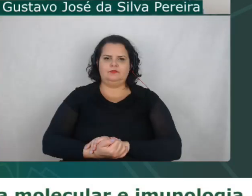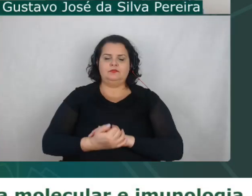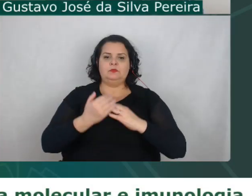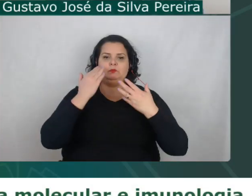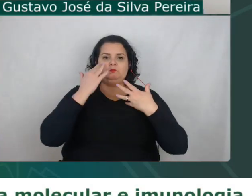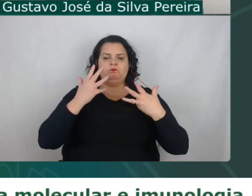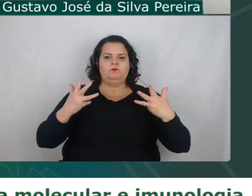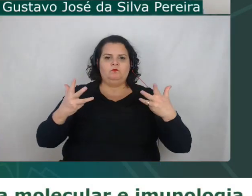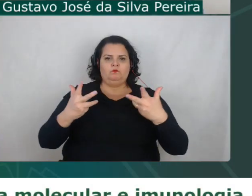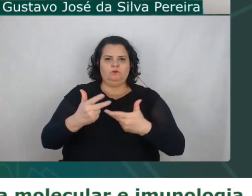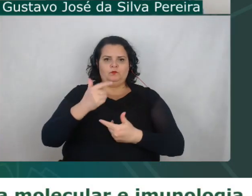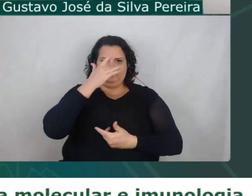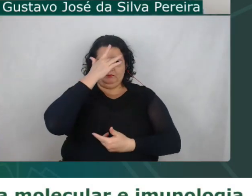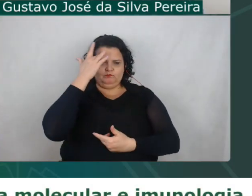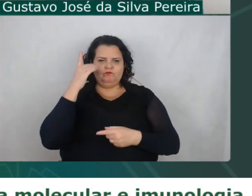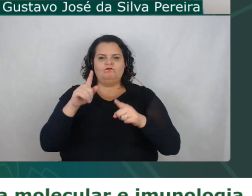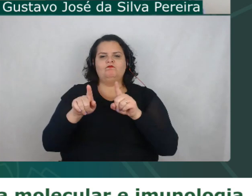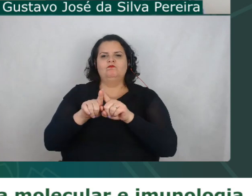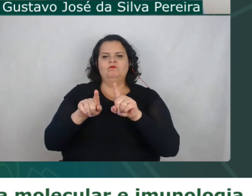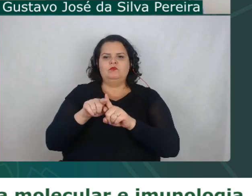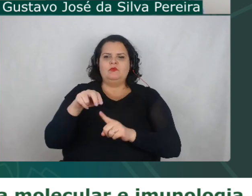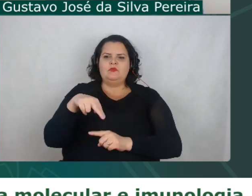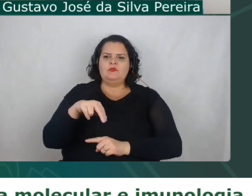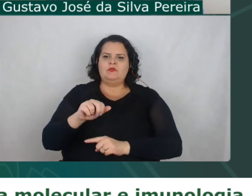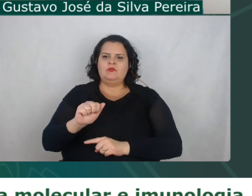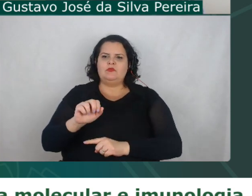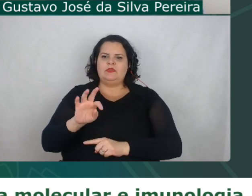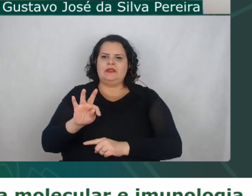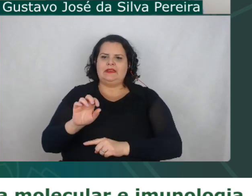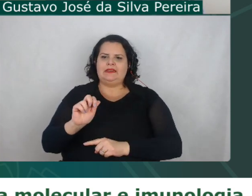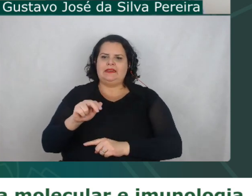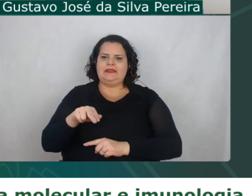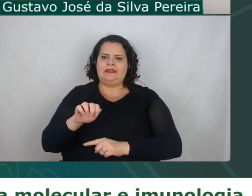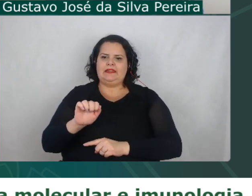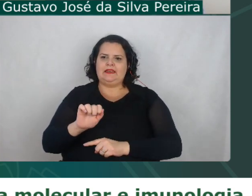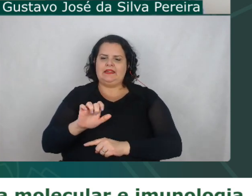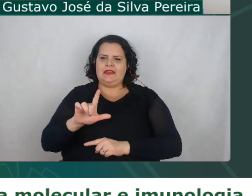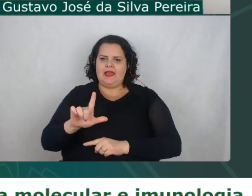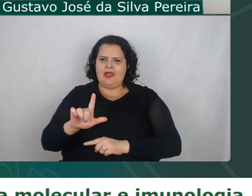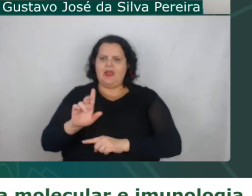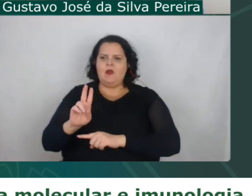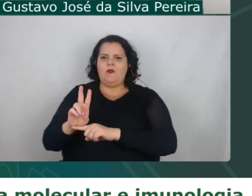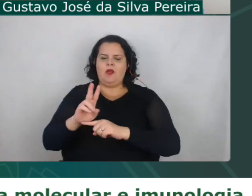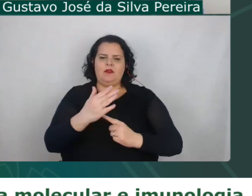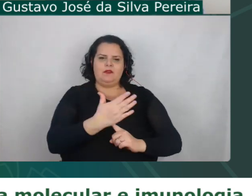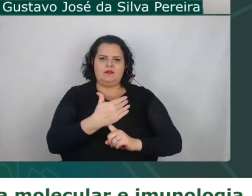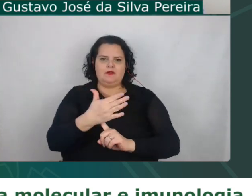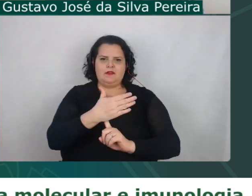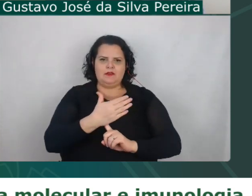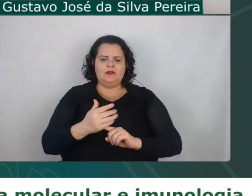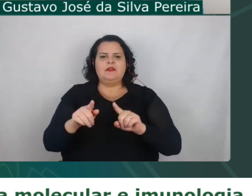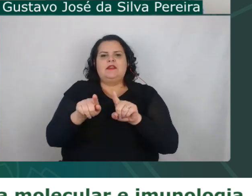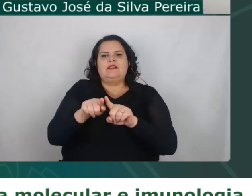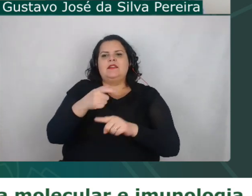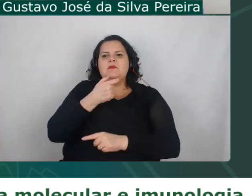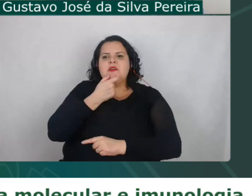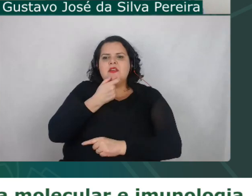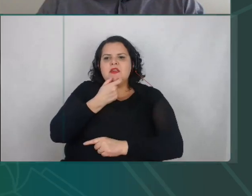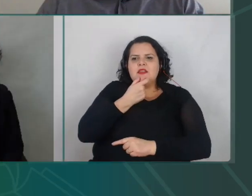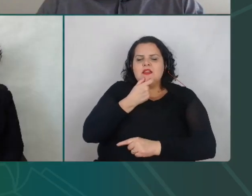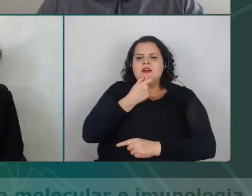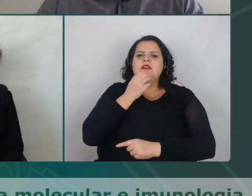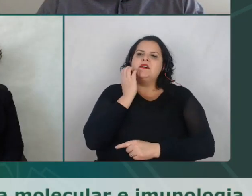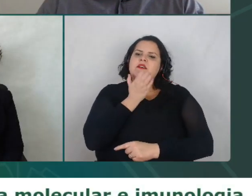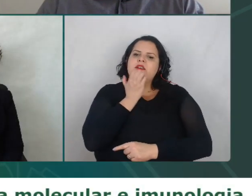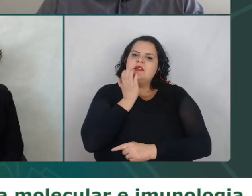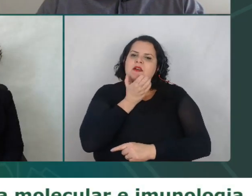Natanael, que contribuiu aqui com a nossa, com a parte da TI, a Nani e a Paloma, que foram